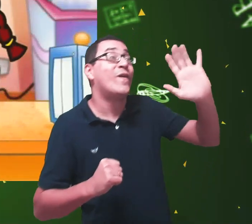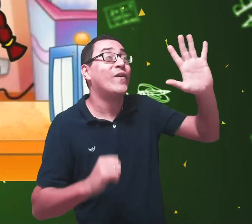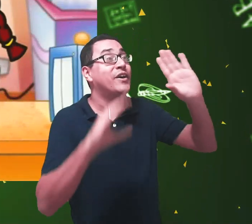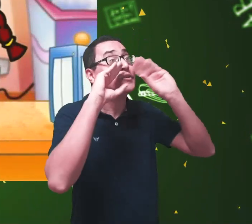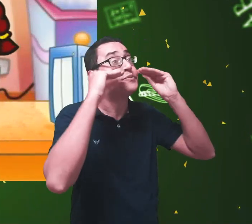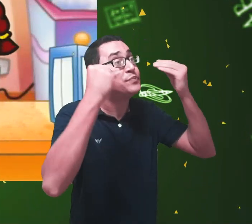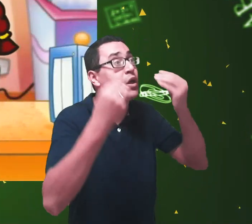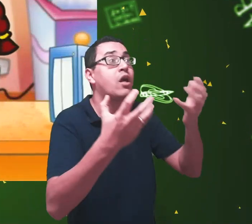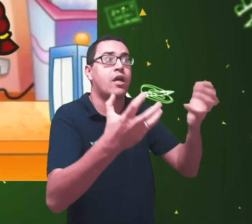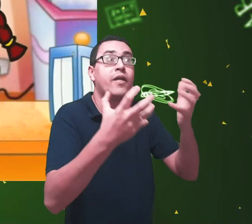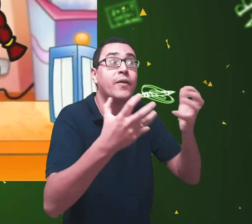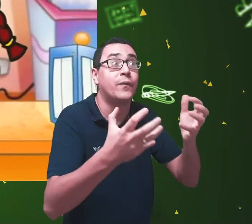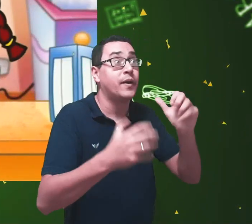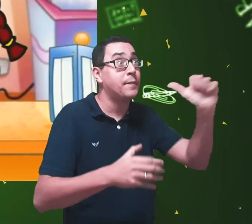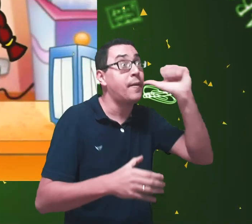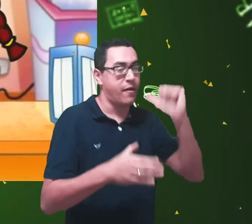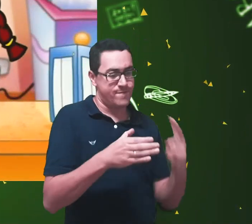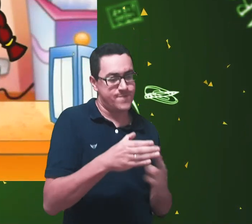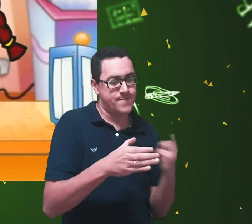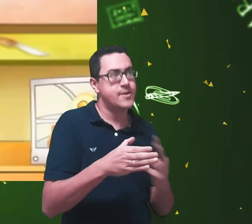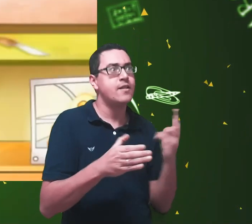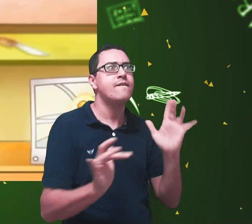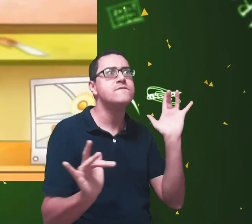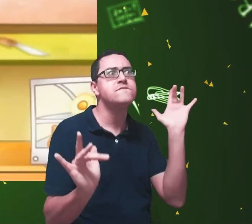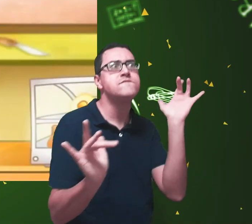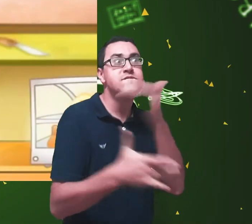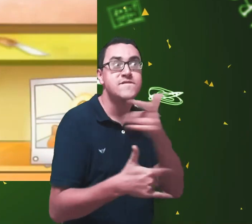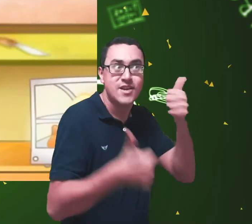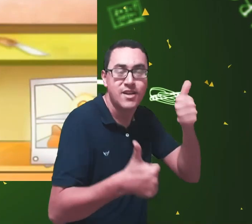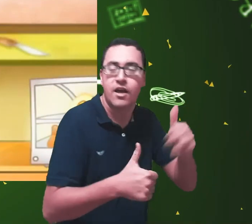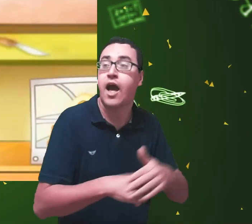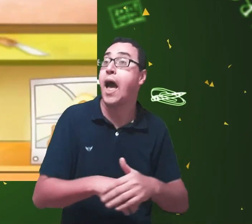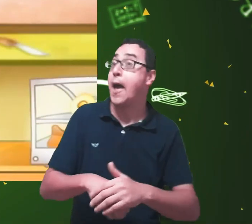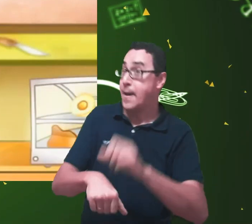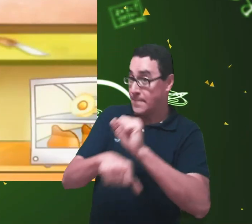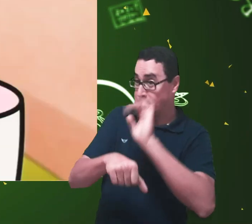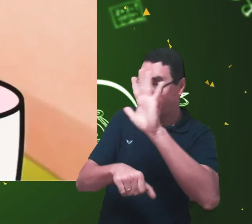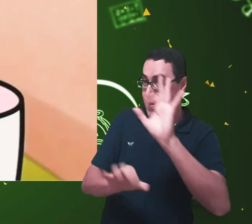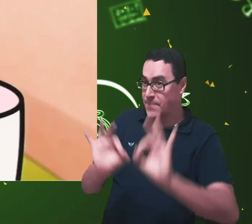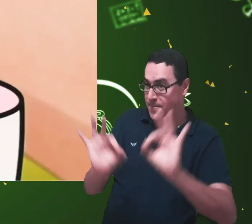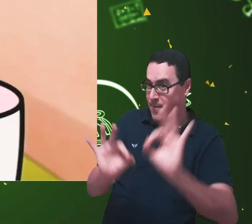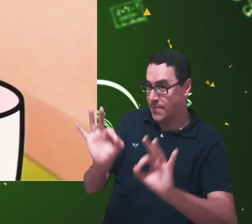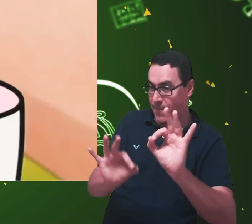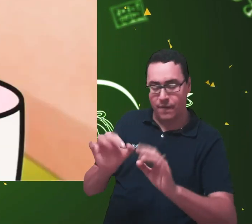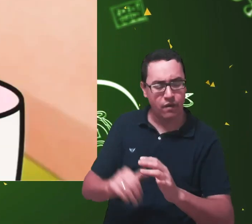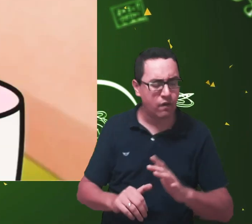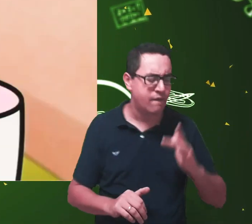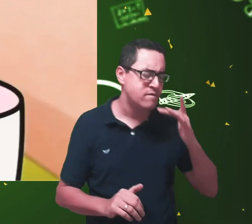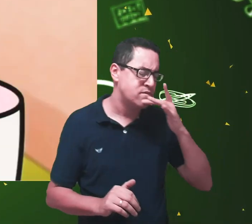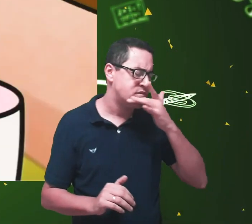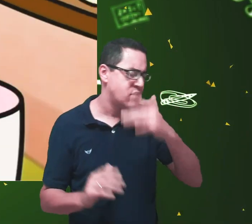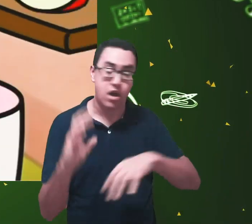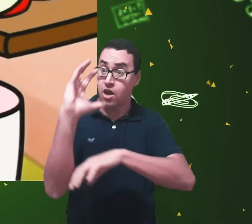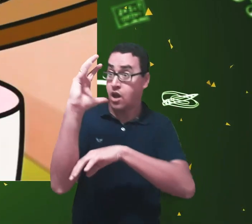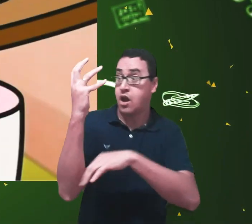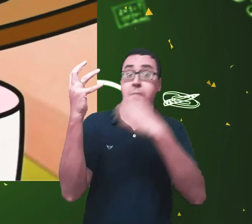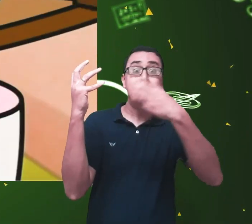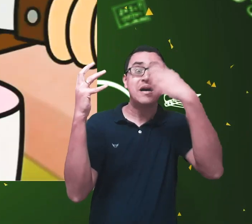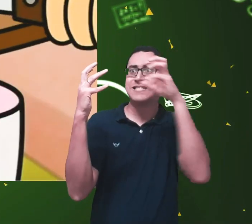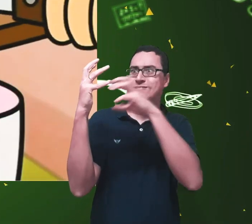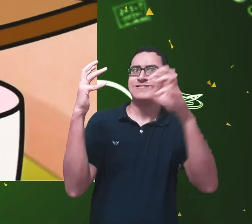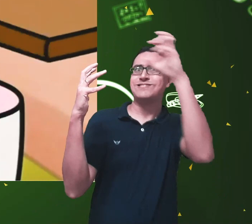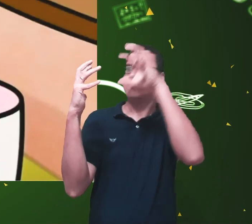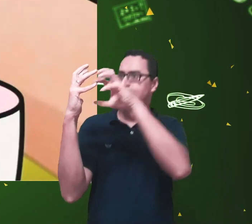Oi, seu Tomás. Me vê uma vitamina no capricho. É pra já, dona Kika. Que delícia!